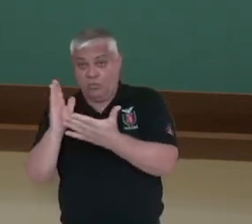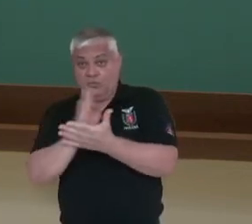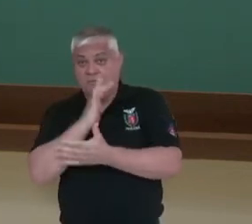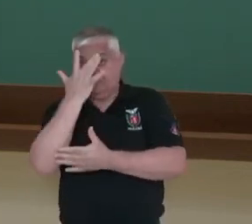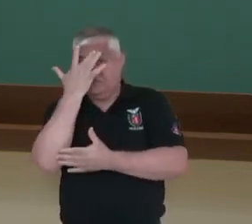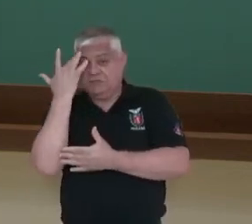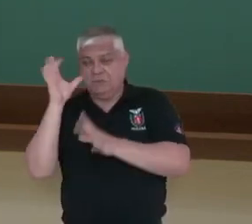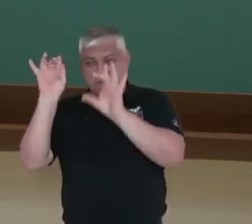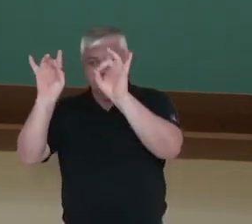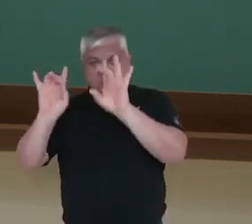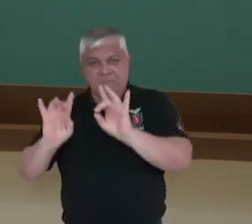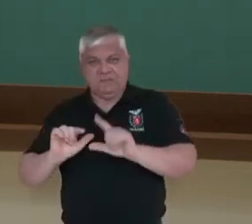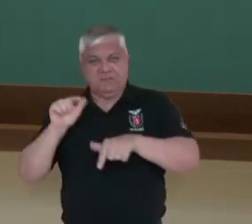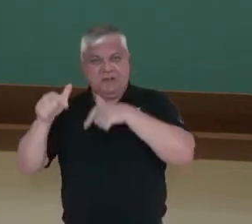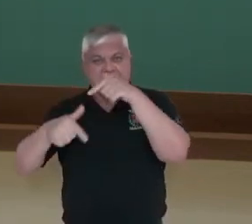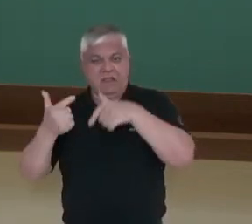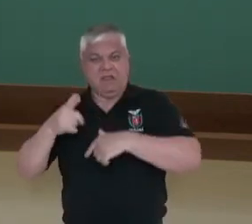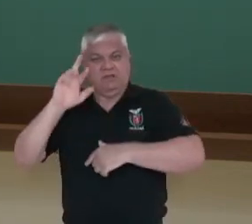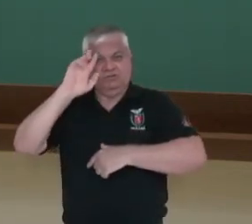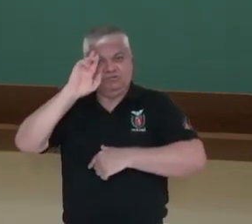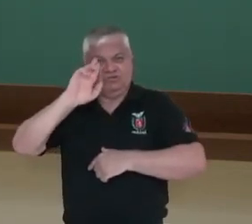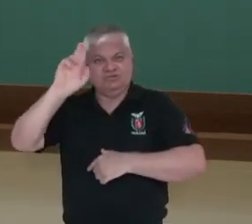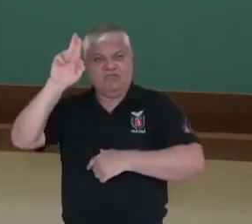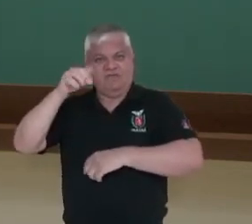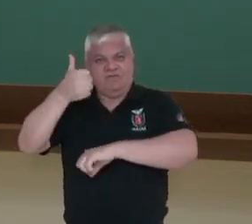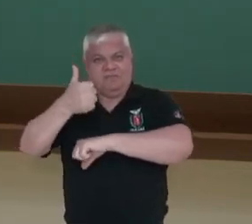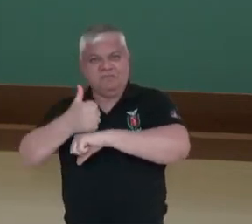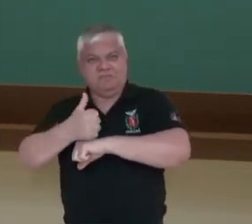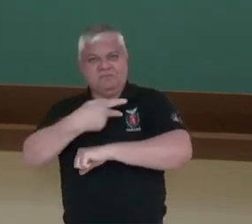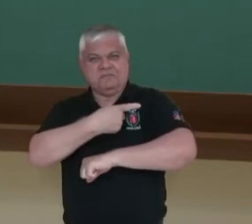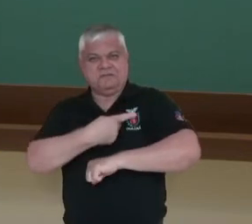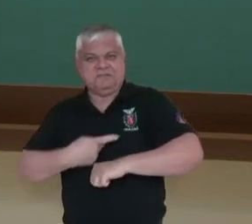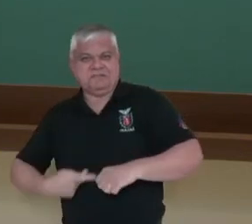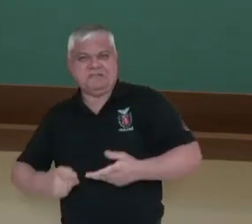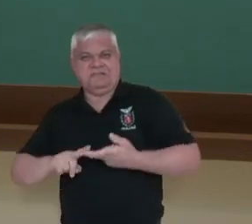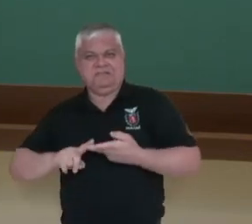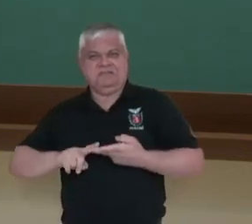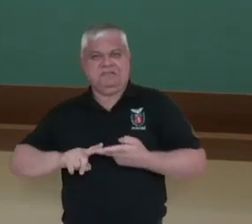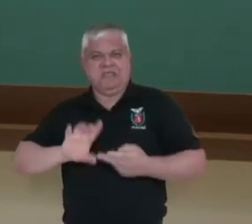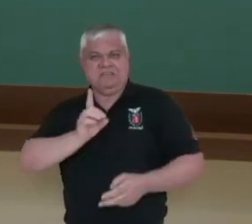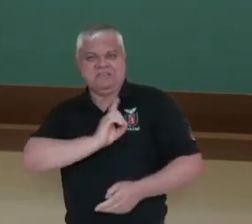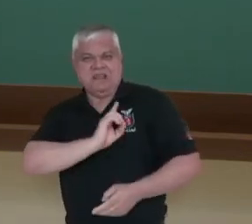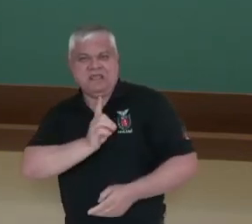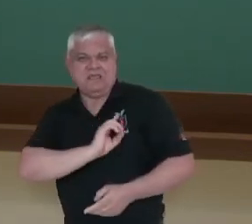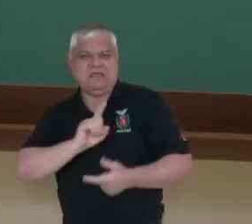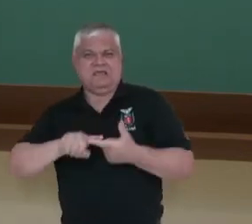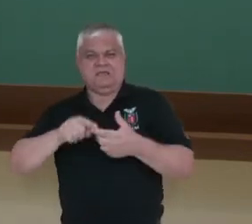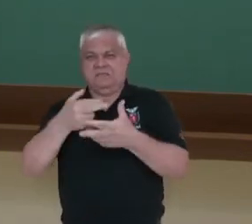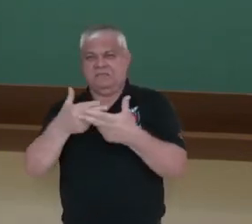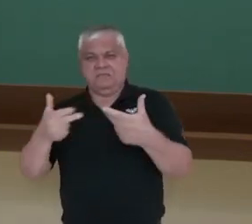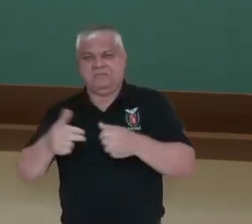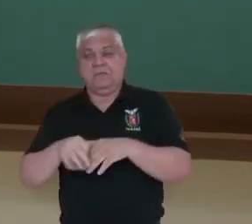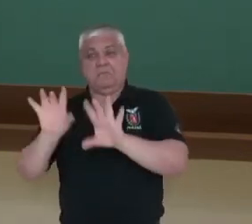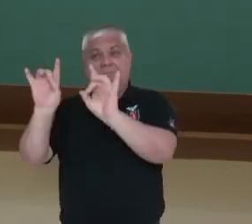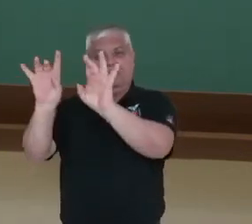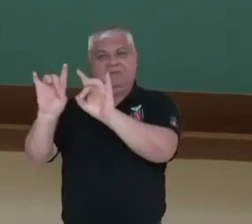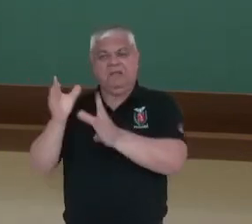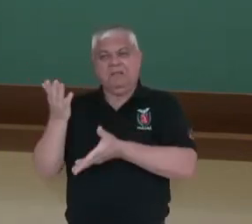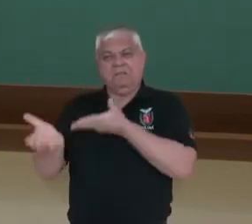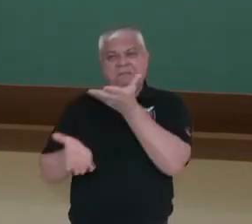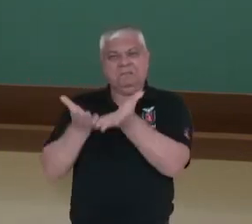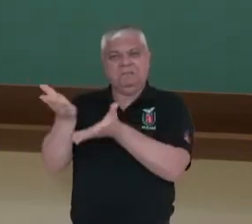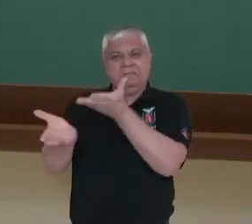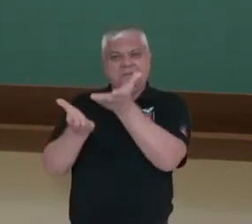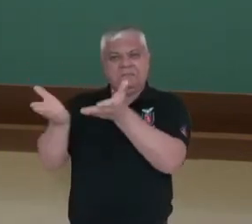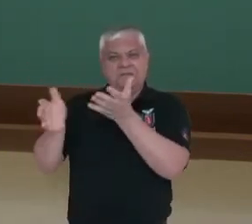privilegiadas em cargos de trabalho, em cargos políticos, em cargos, né, enfim, pessoas que possuem algum tipo de privilégio, que